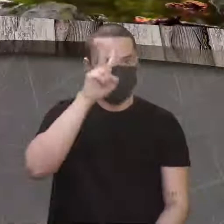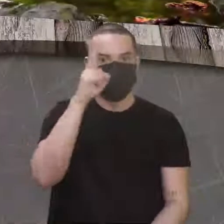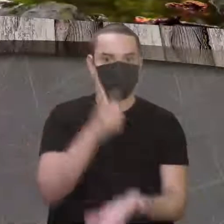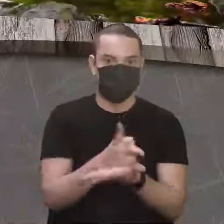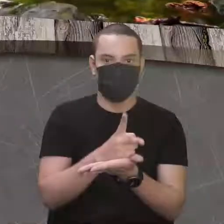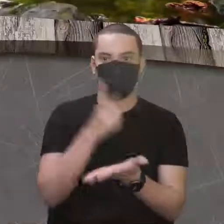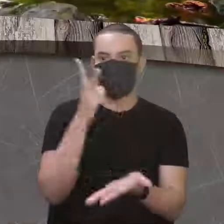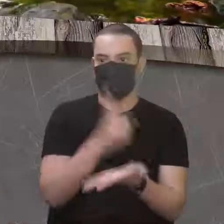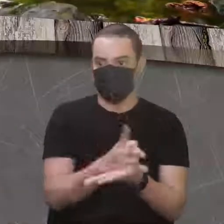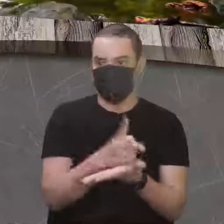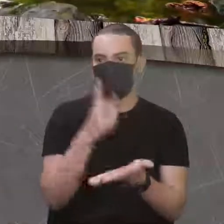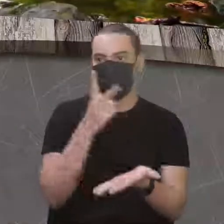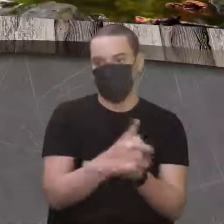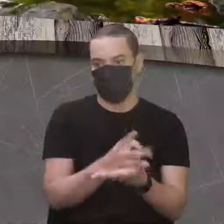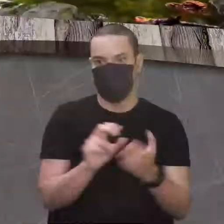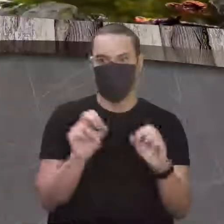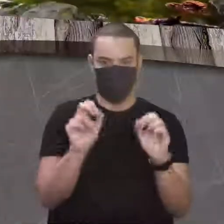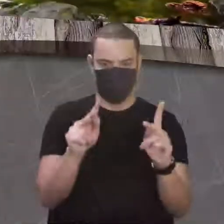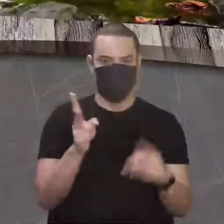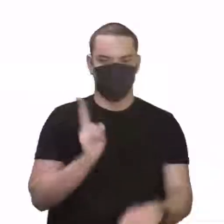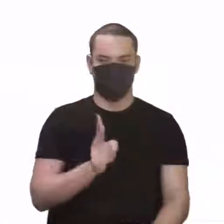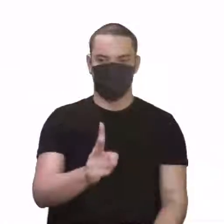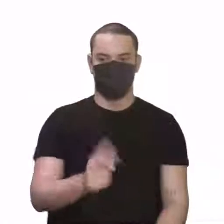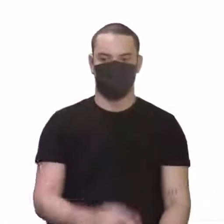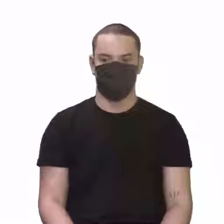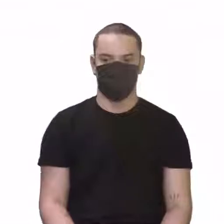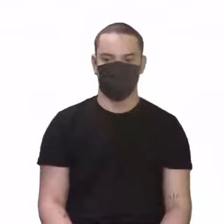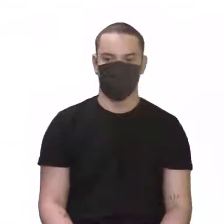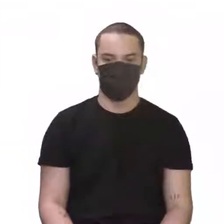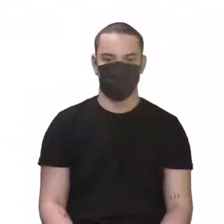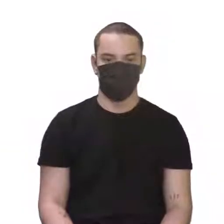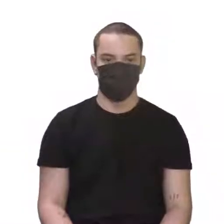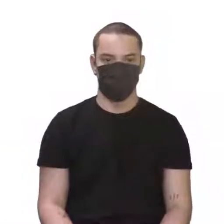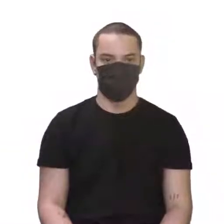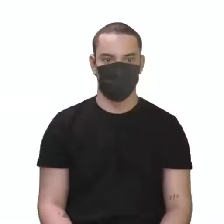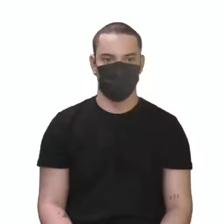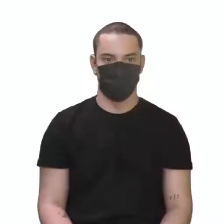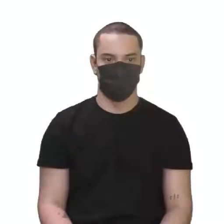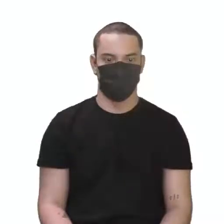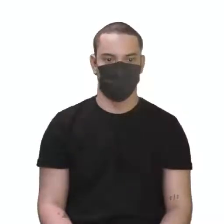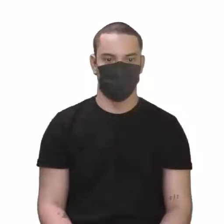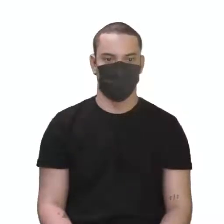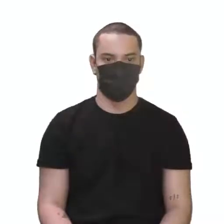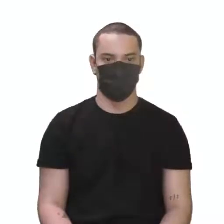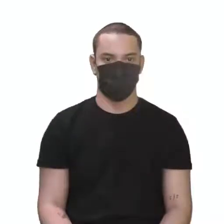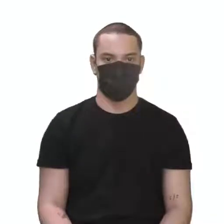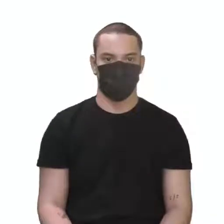disso. Quase não sai. Ok? Vamos continuar? Olha lá.